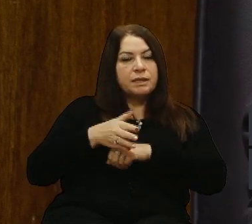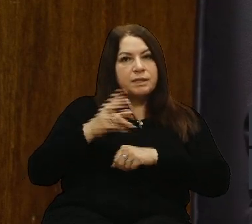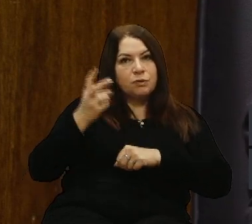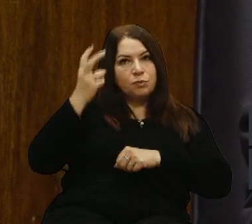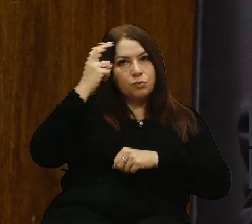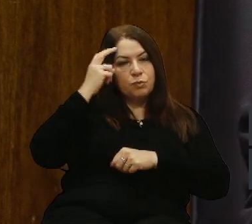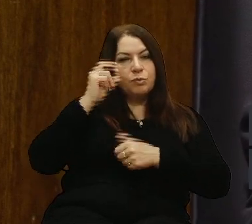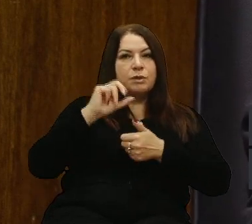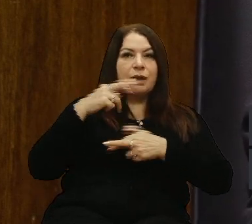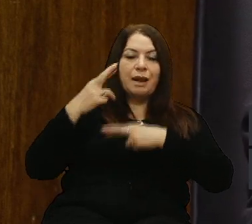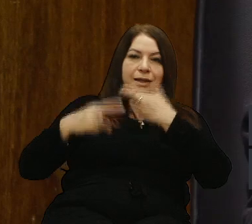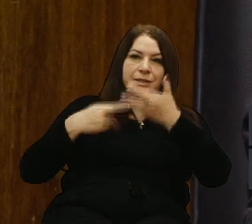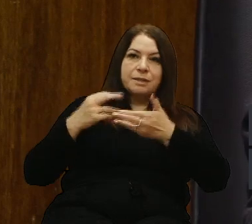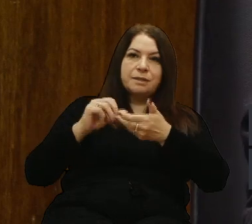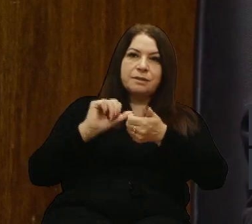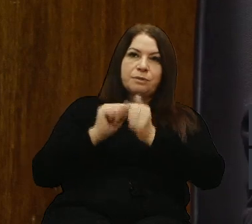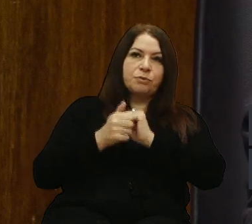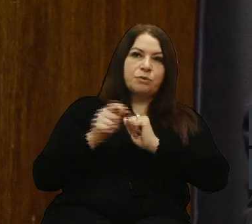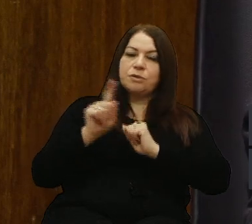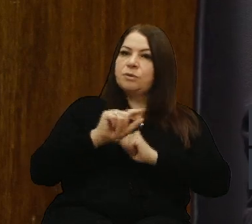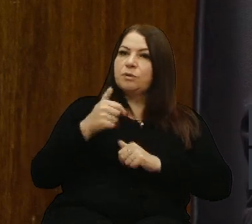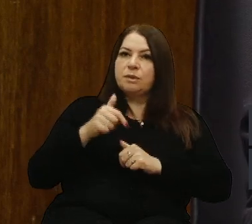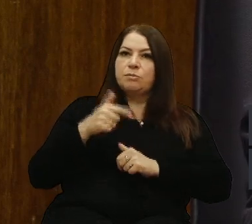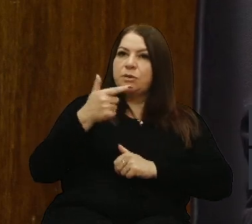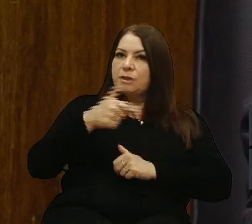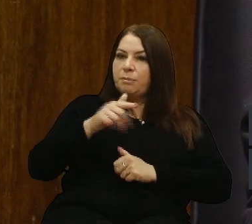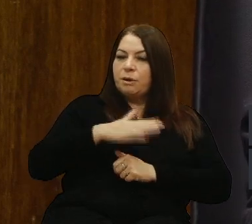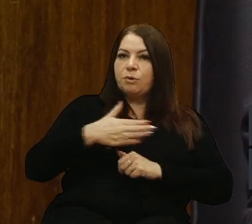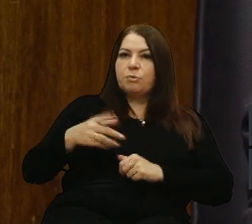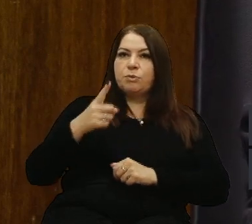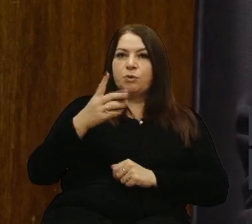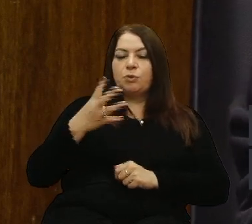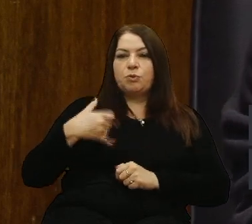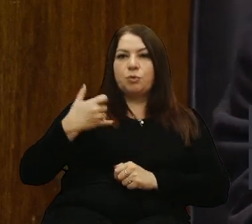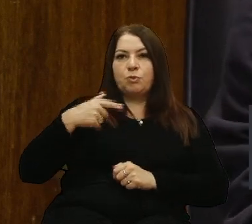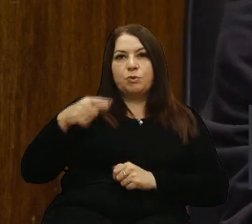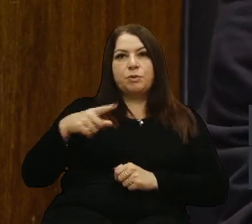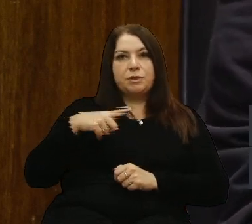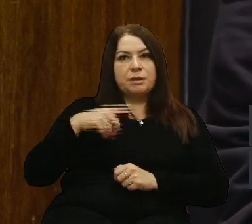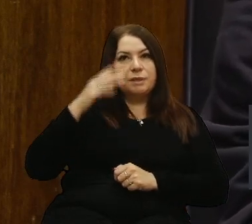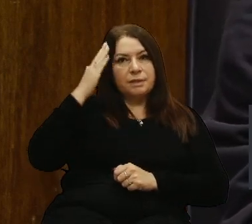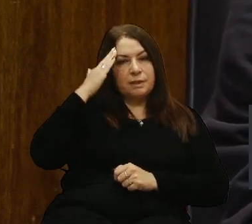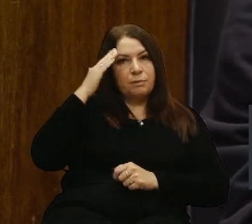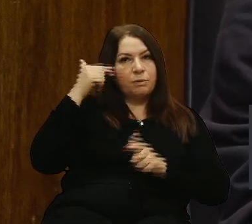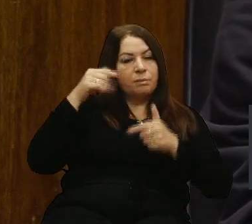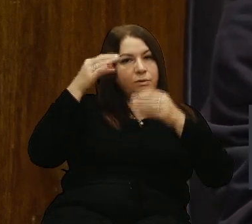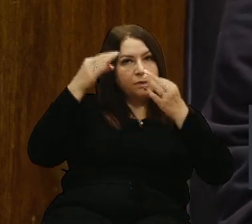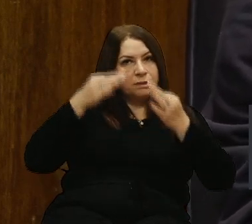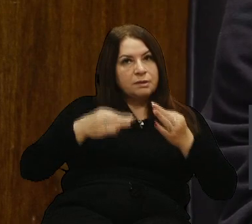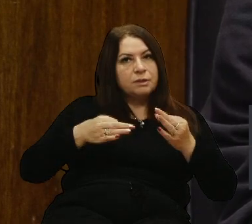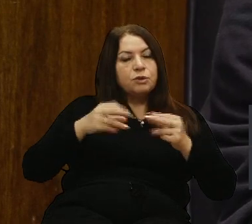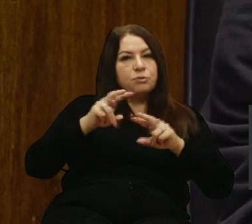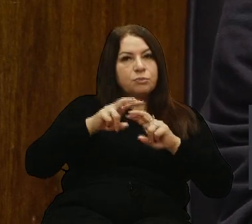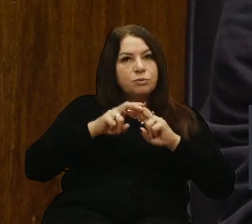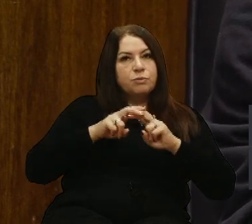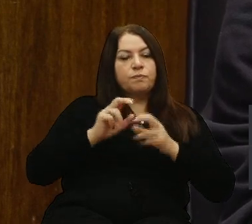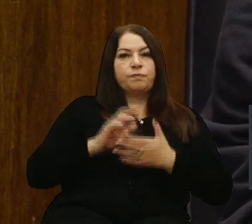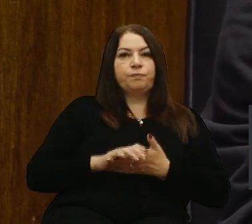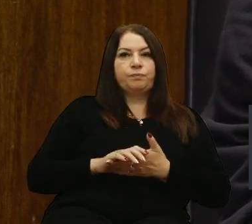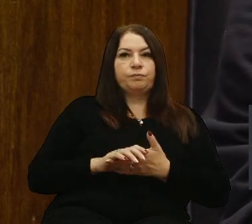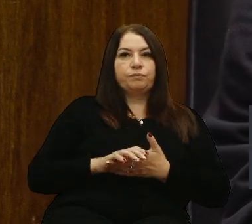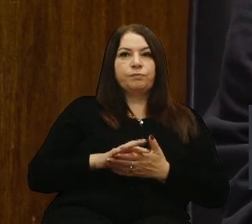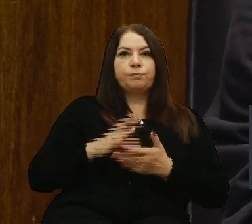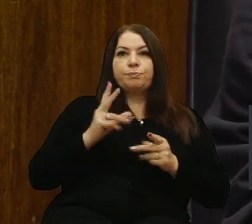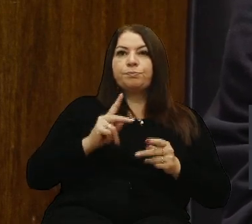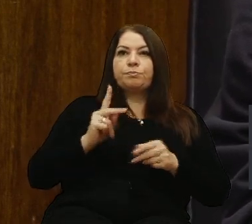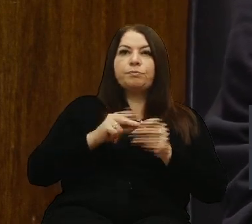lazer, ao esporte e não trabalhando. Trabalho é a partir dos 14 anos e tem que ser um trabalho adequado. Por isso, muita gente